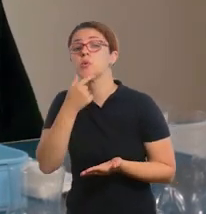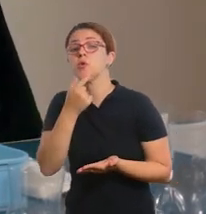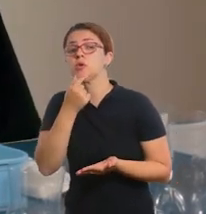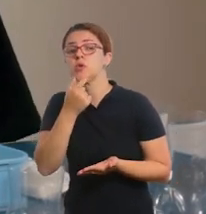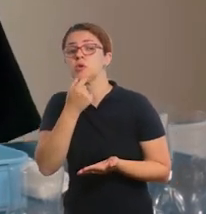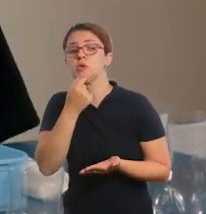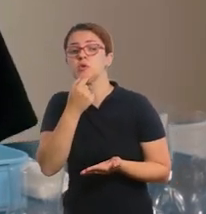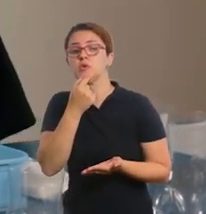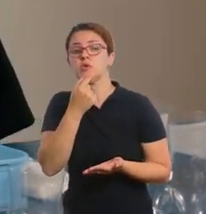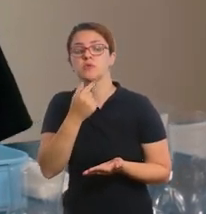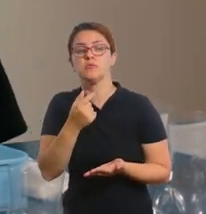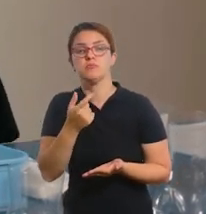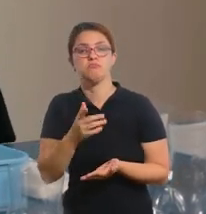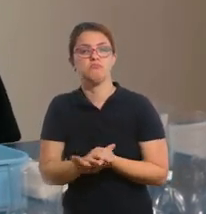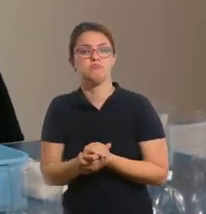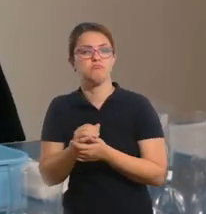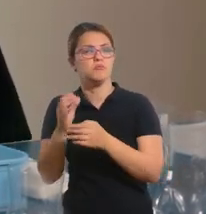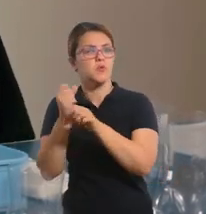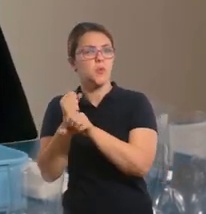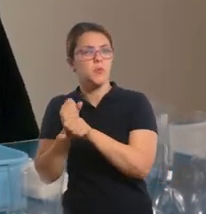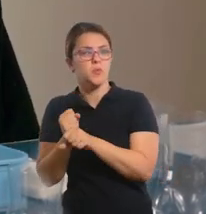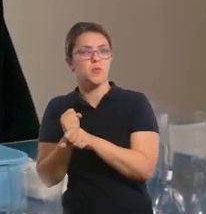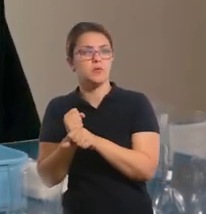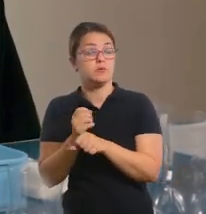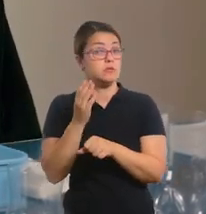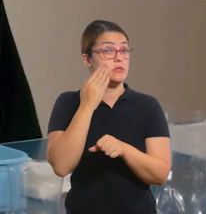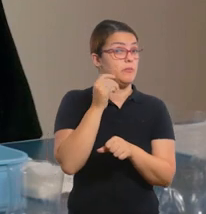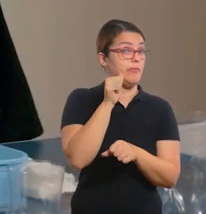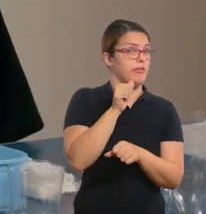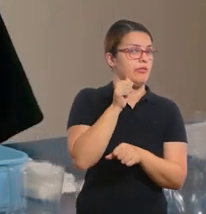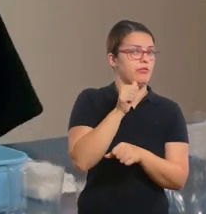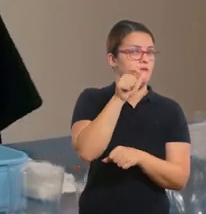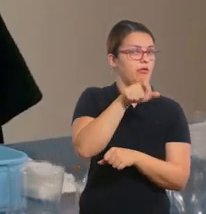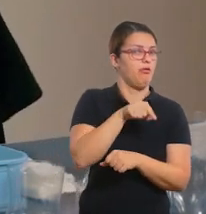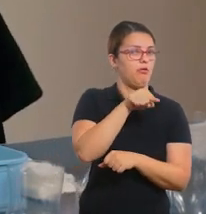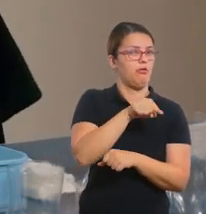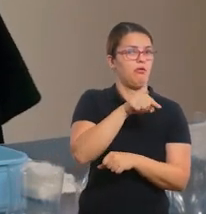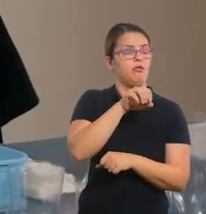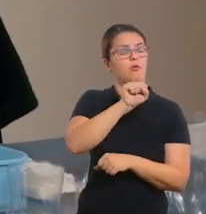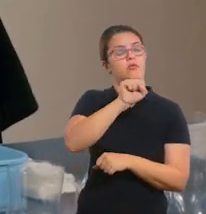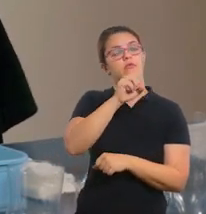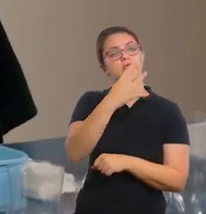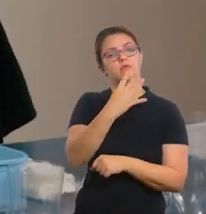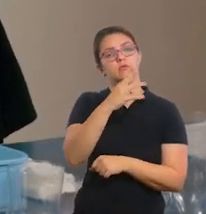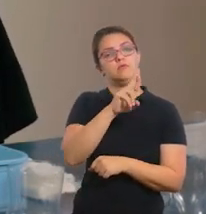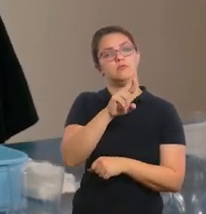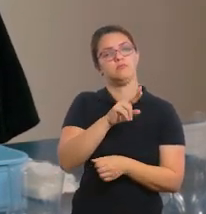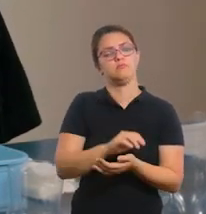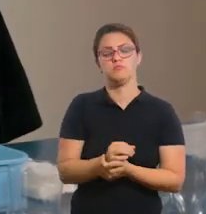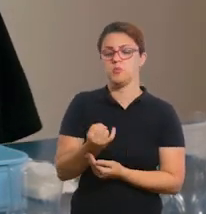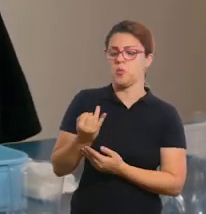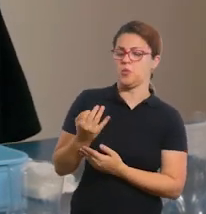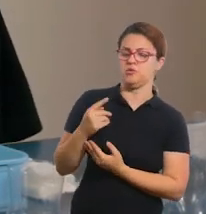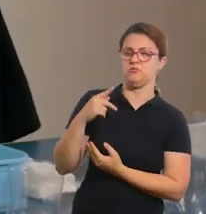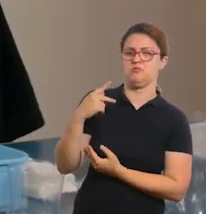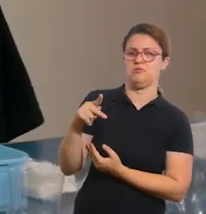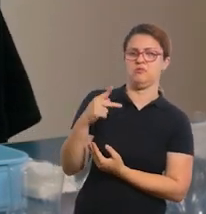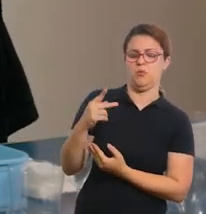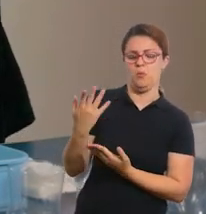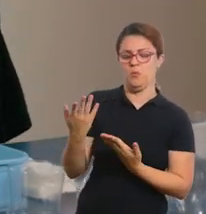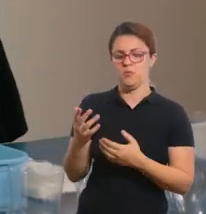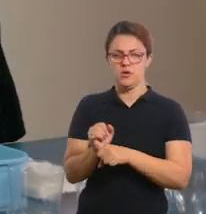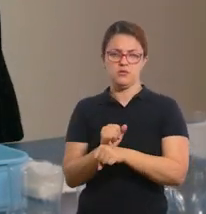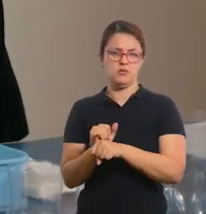do Augusto, né, no caso? A Marta, a gente sabe que deu 84. Observando toda a lista de compra do Augusto, quanto será?